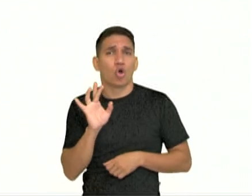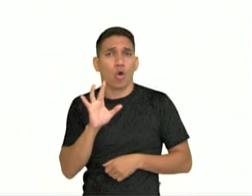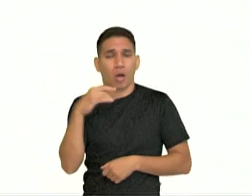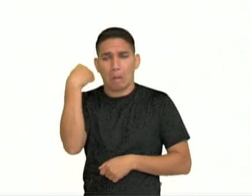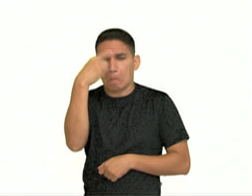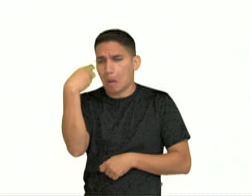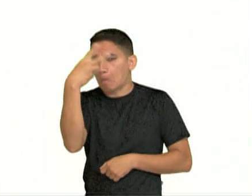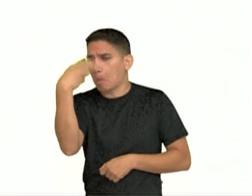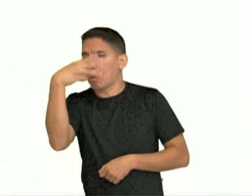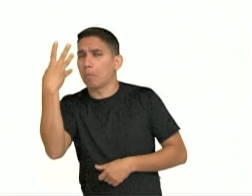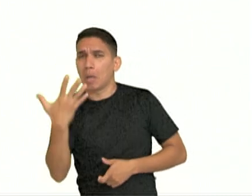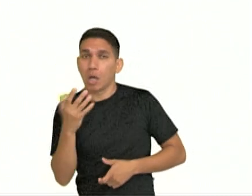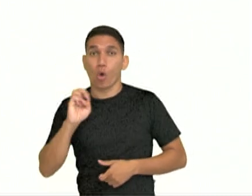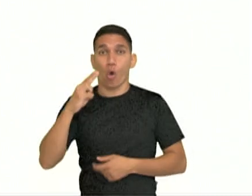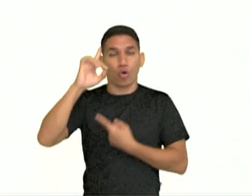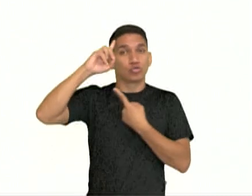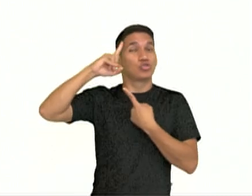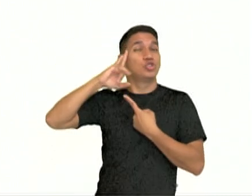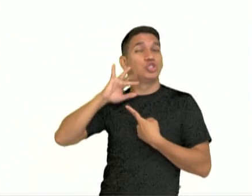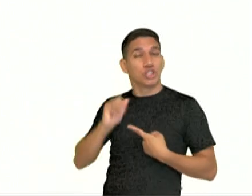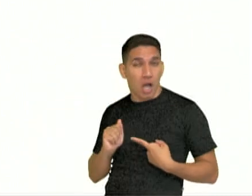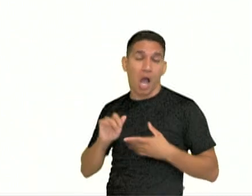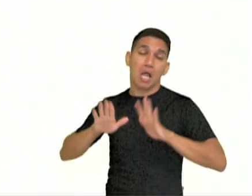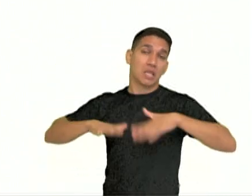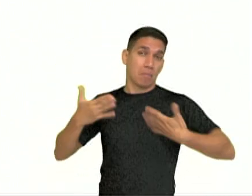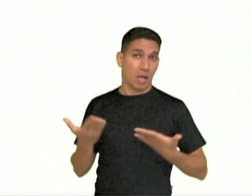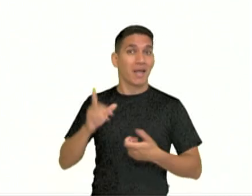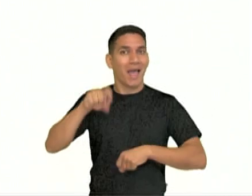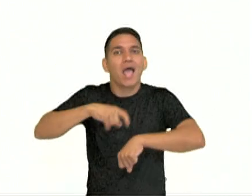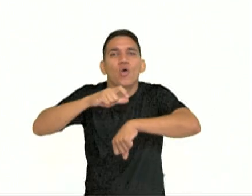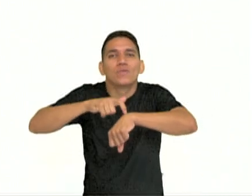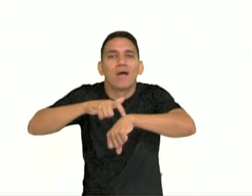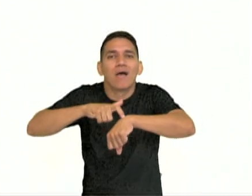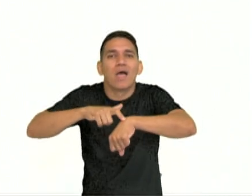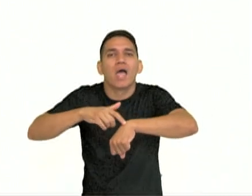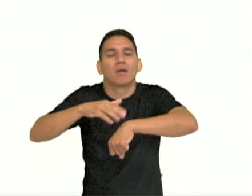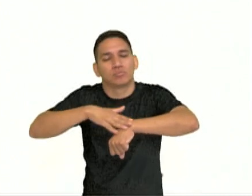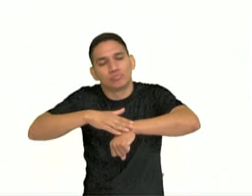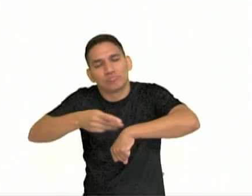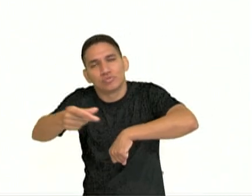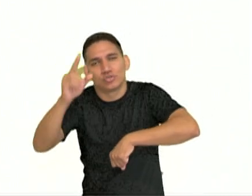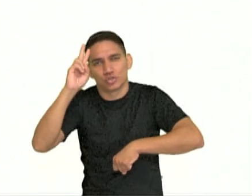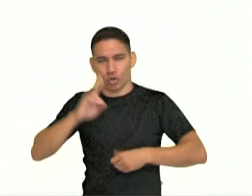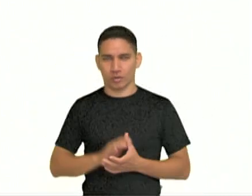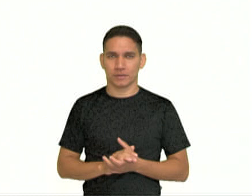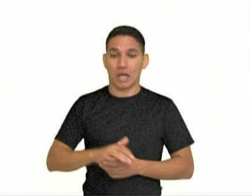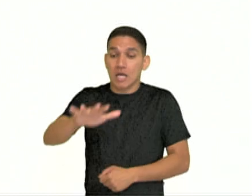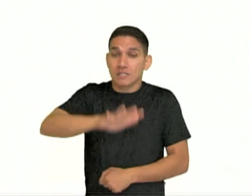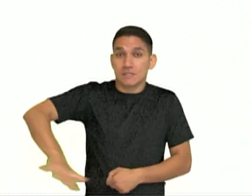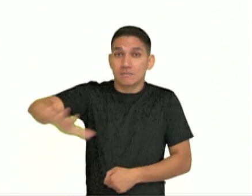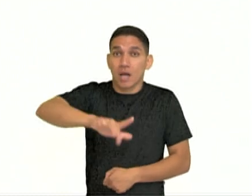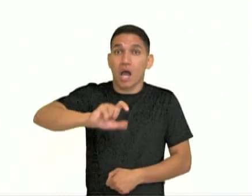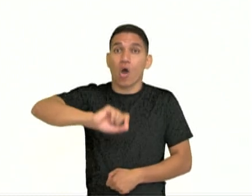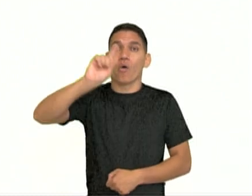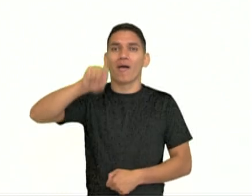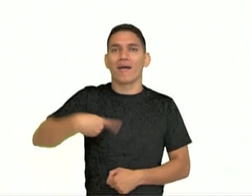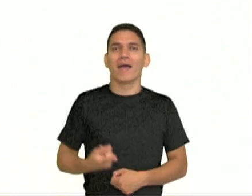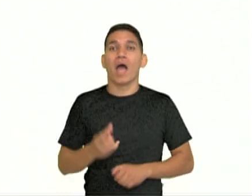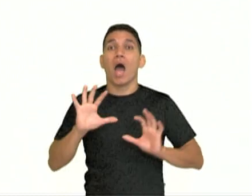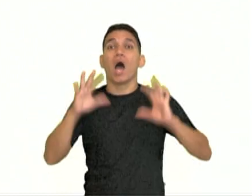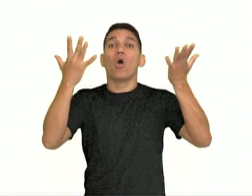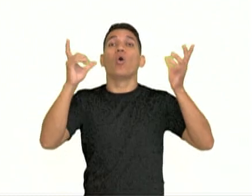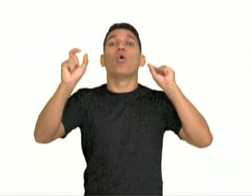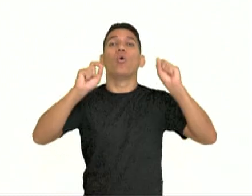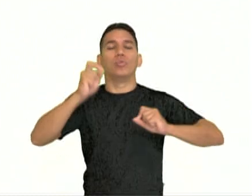dias, né? Enfim, então, isso é o tempo da história. Espaço. É onde se passam as cenas, né? Onde